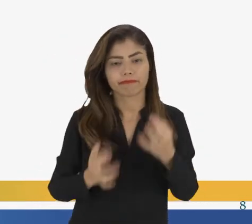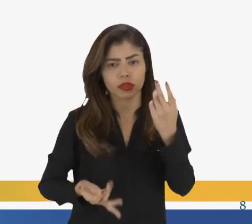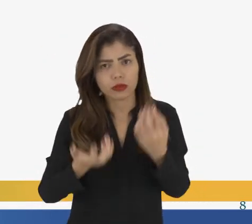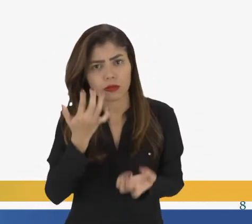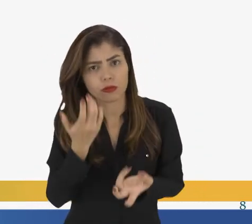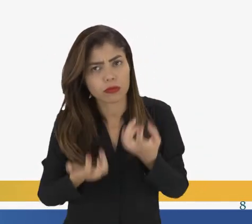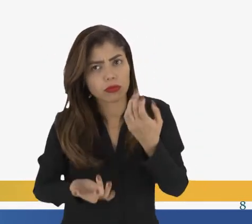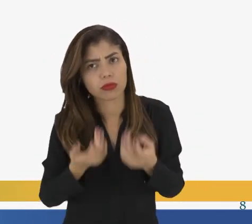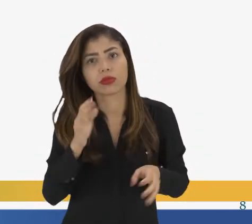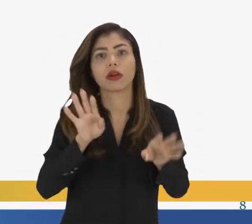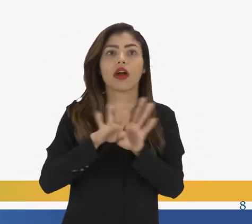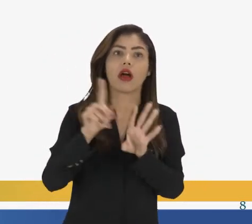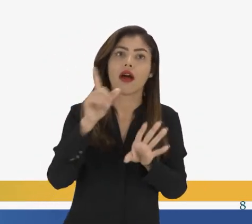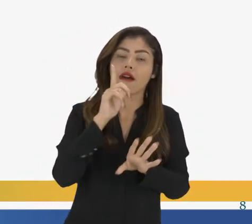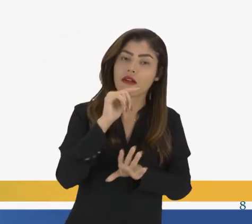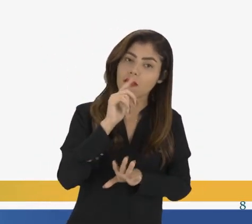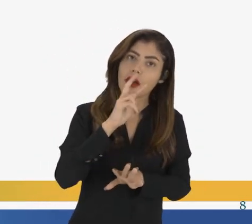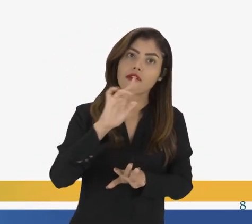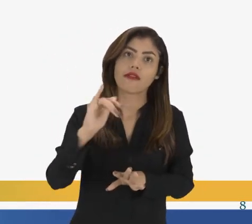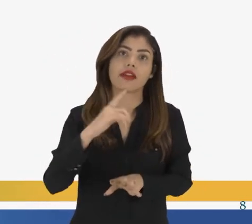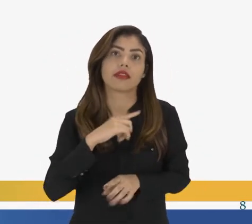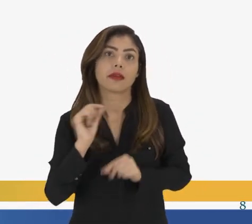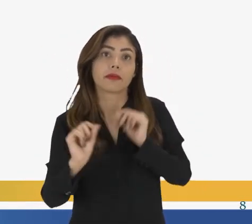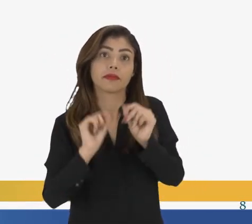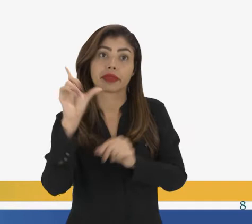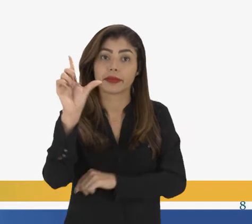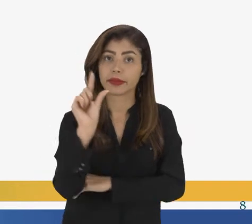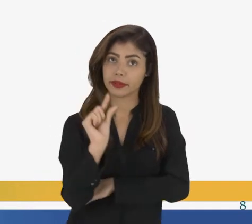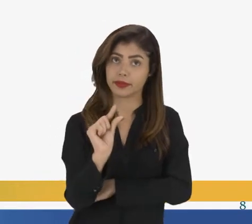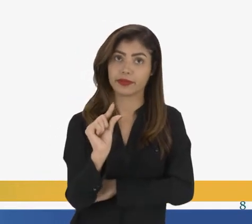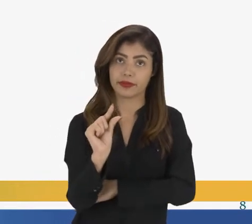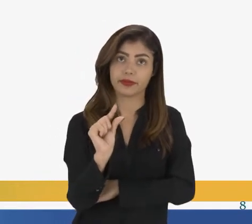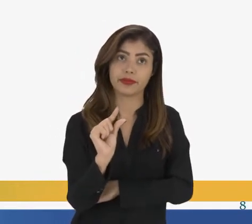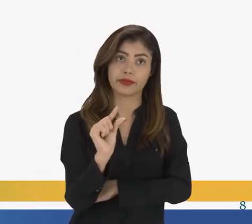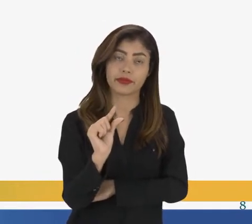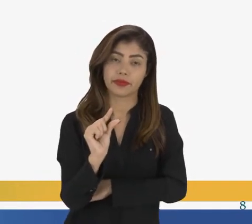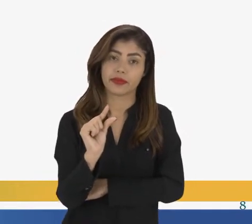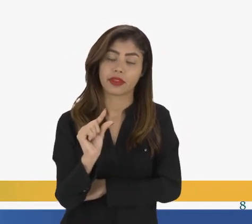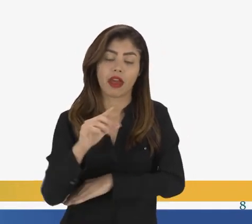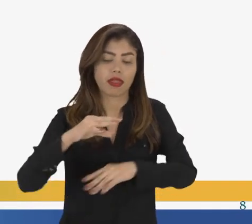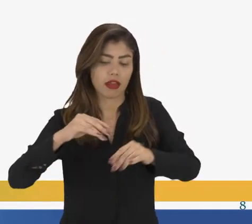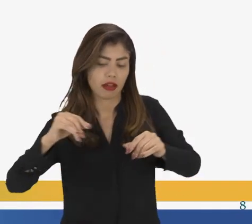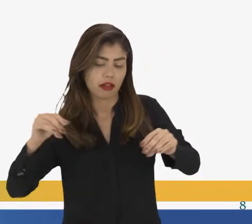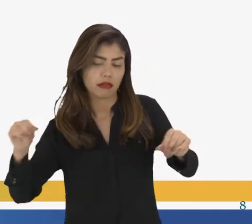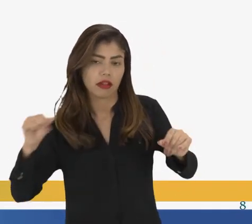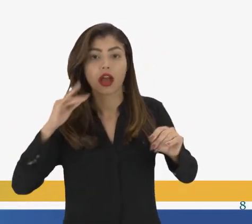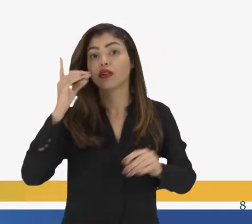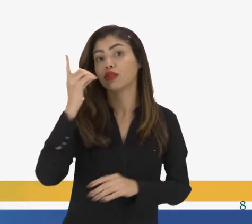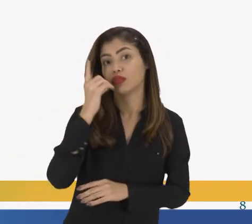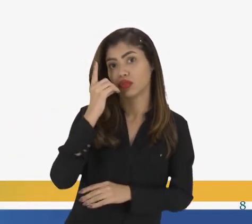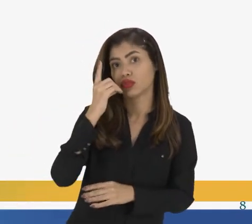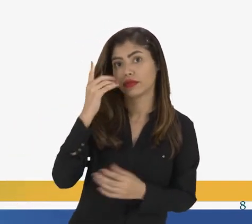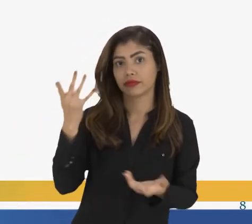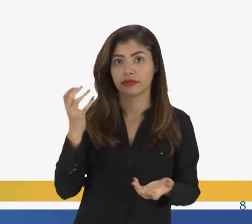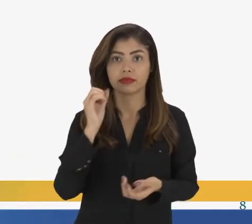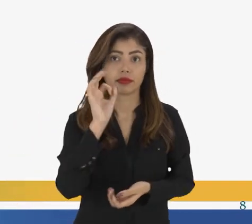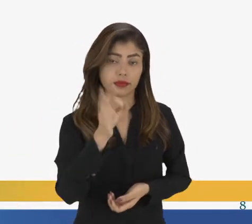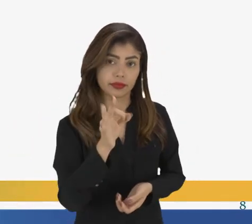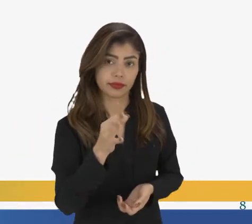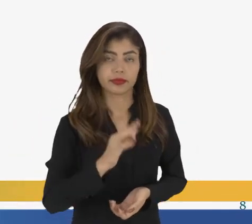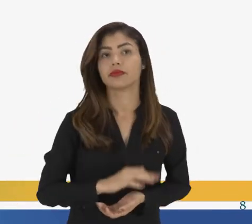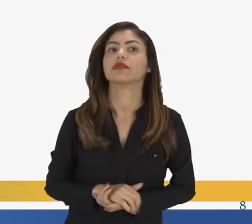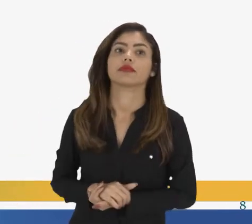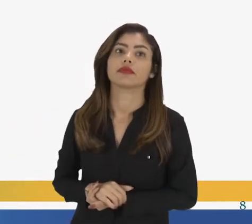facilidade. Logo, a água ela vai ter uma temperatura menor que a da areia durante o dia,